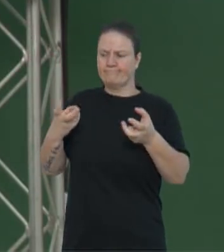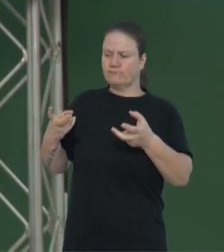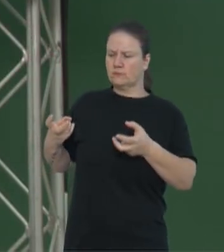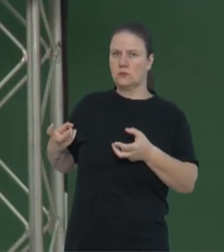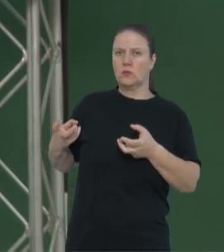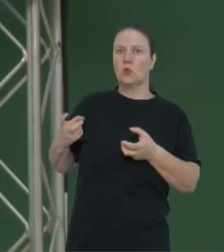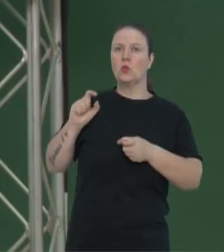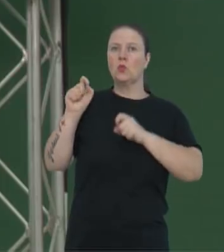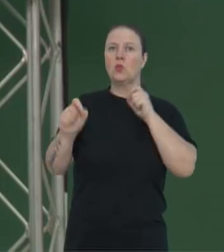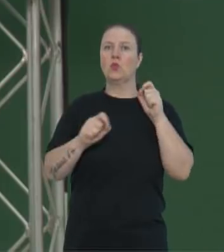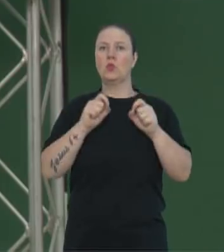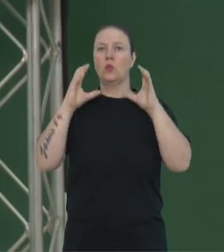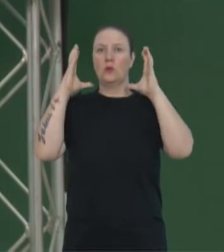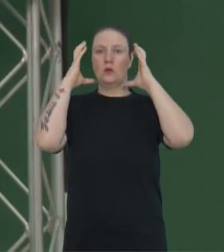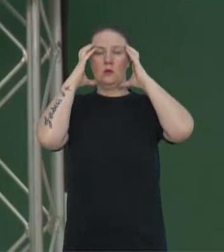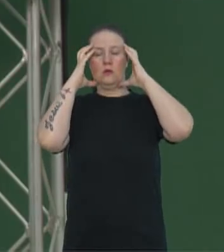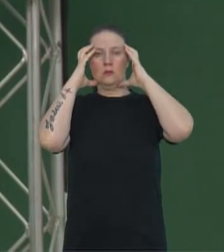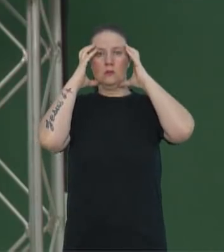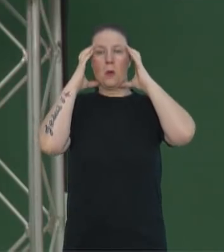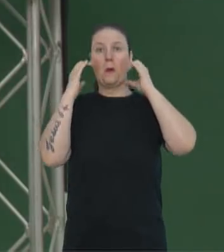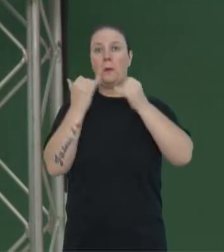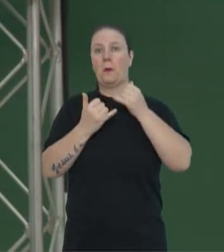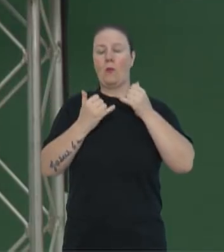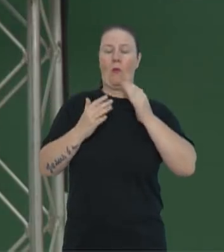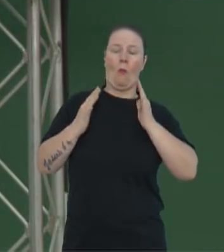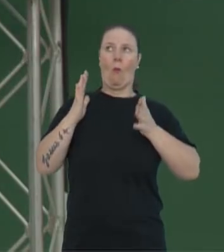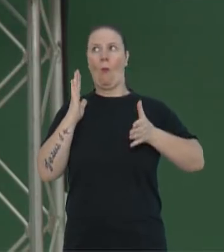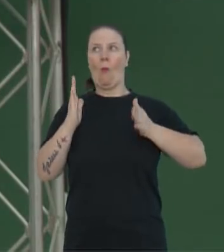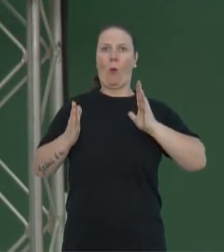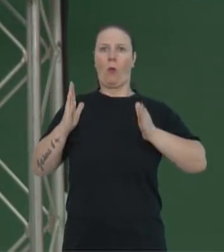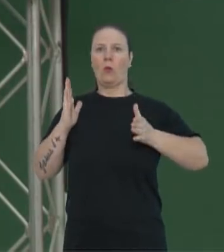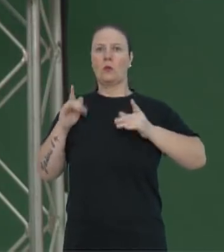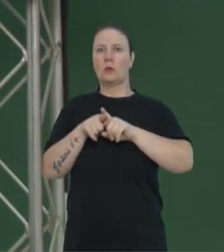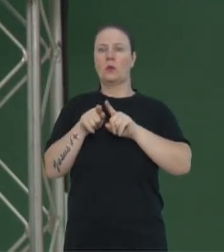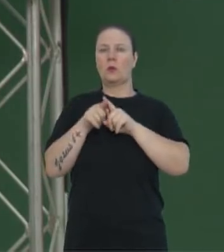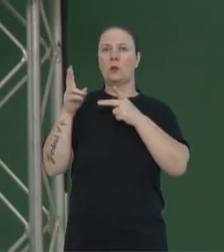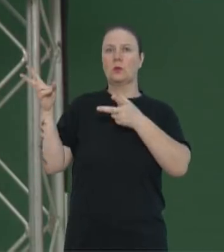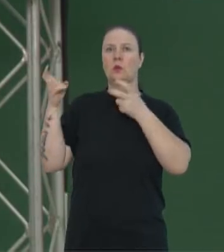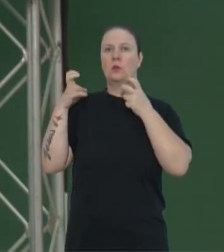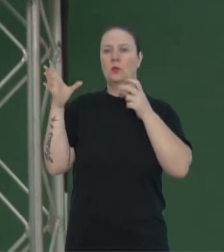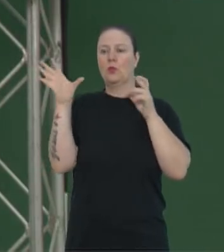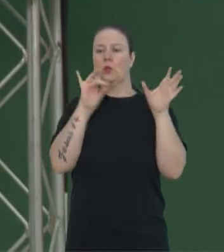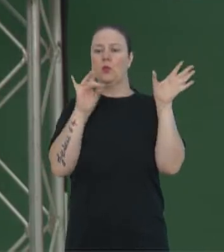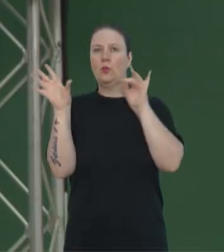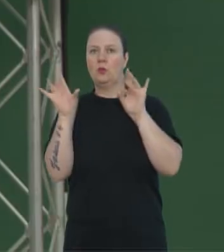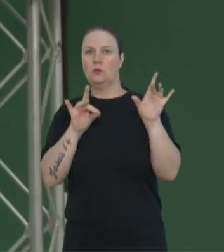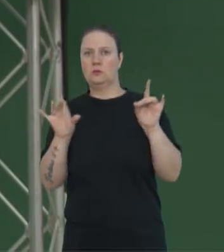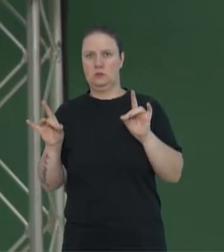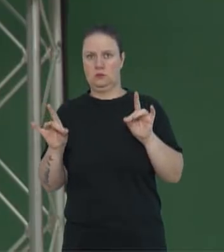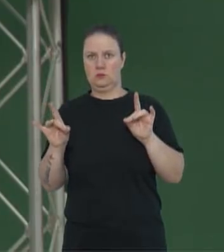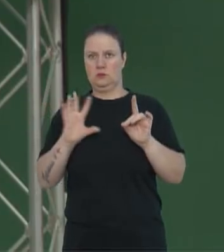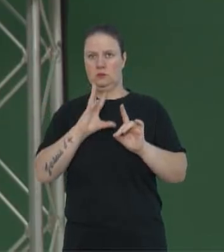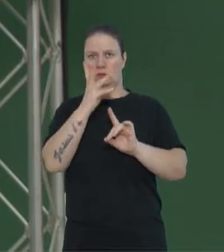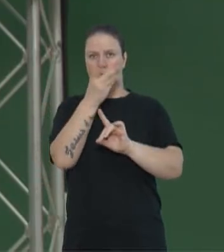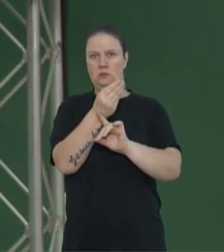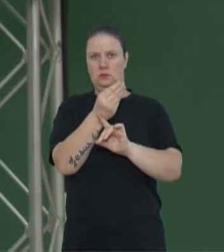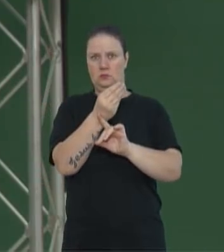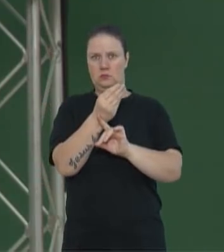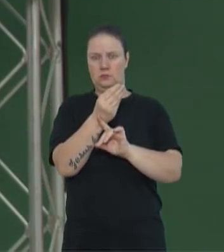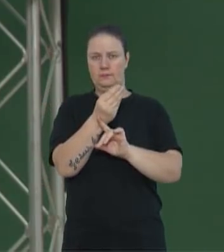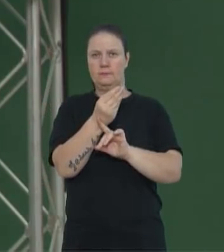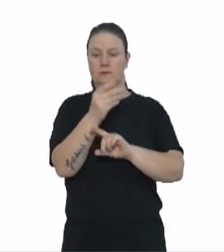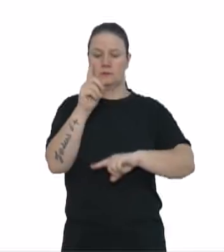em relação a uma cabeça mecânica. E a gente viu que isso também está lá na colagem, né, então já era um assunto para o artista. E